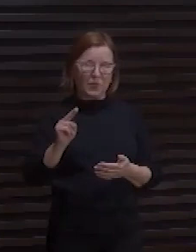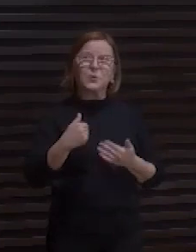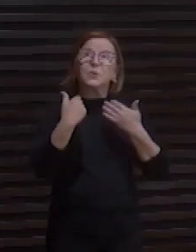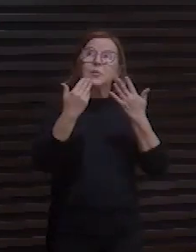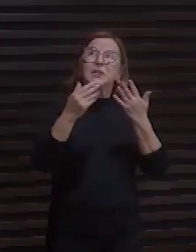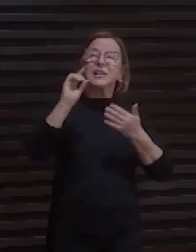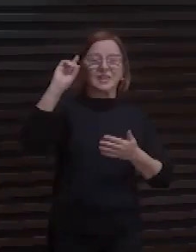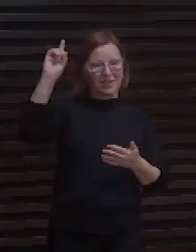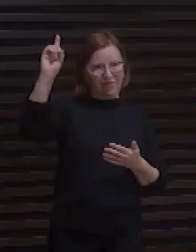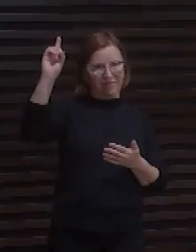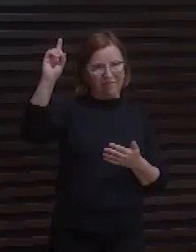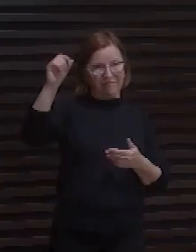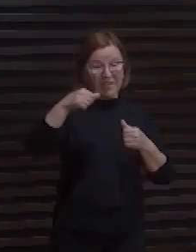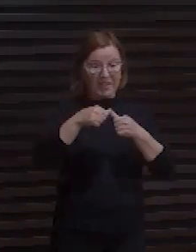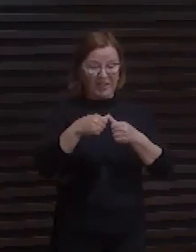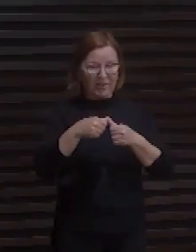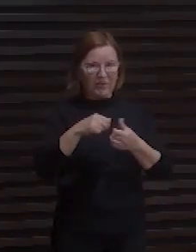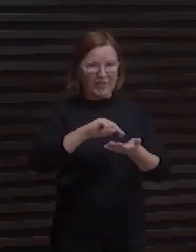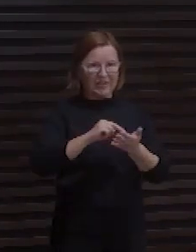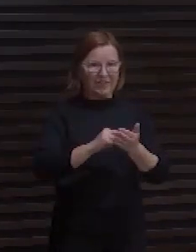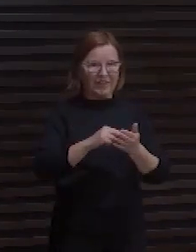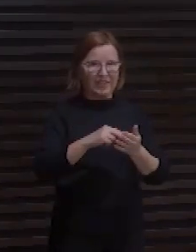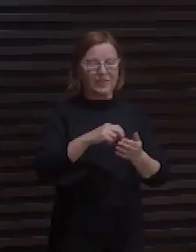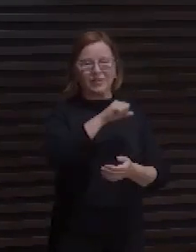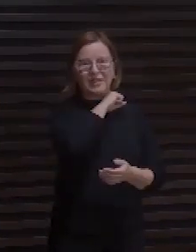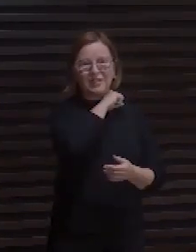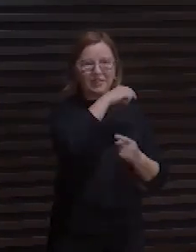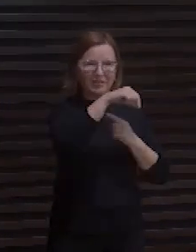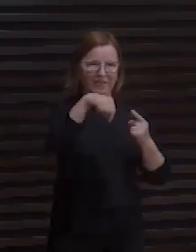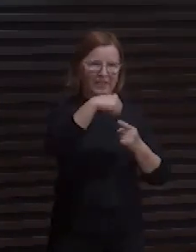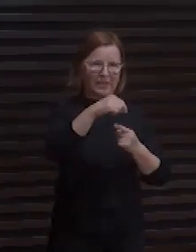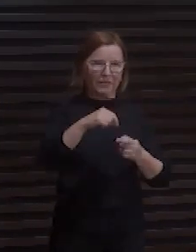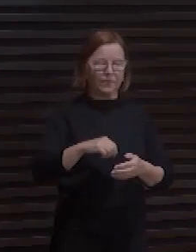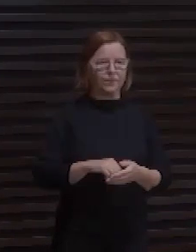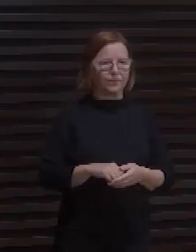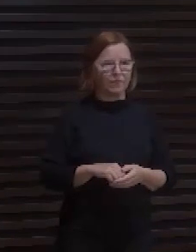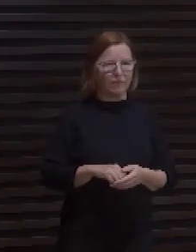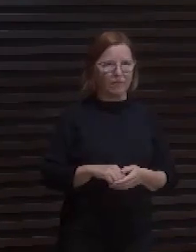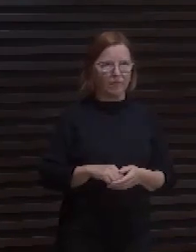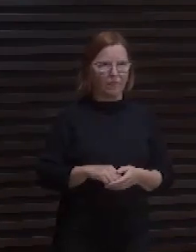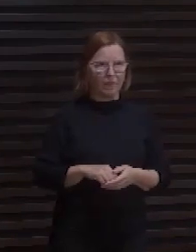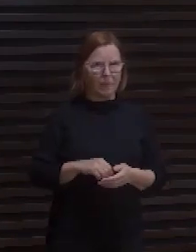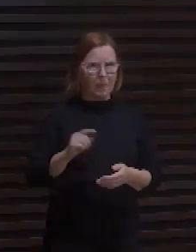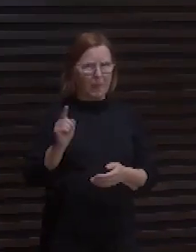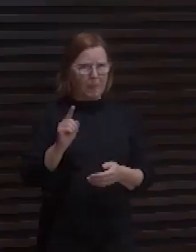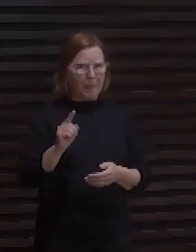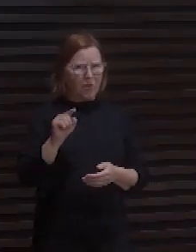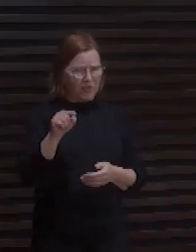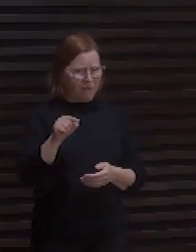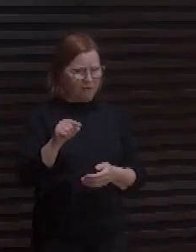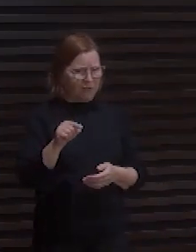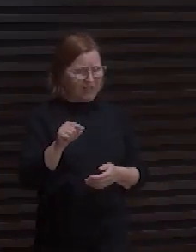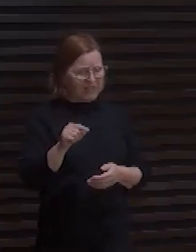Deus. É isso que significa um sacrifício santo. Não é que você vai ficar separado do mundo, mas você